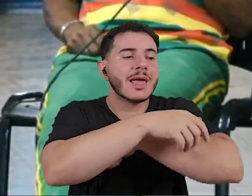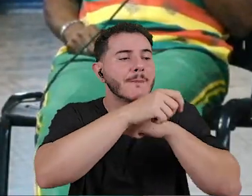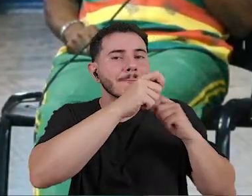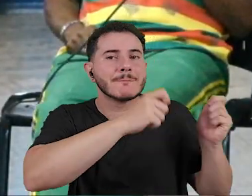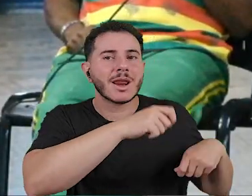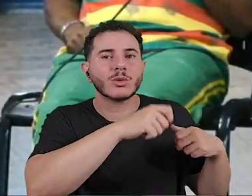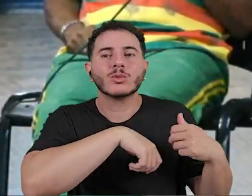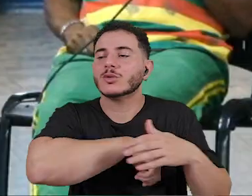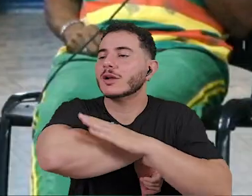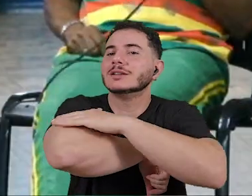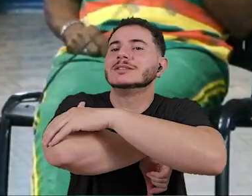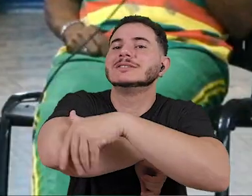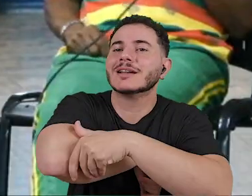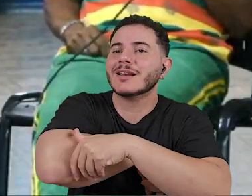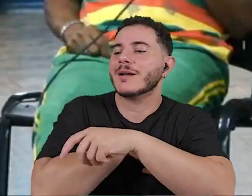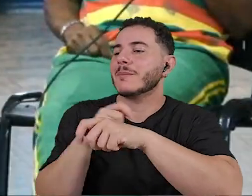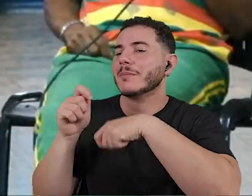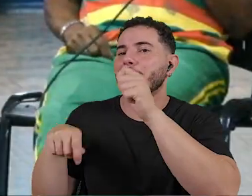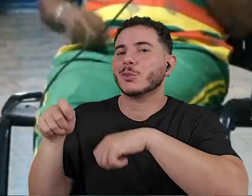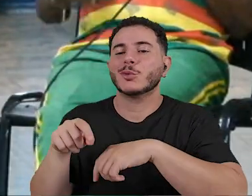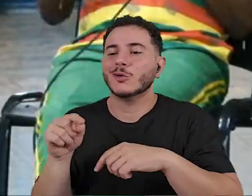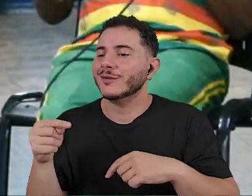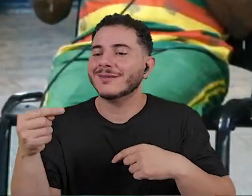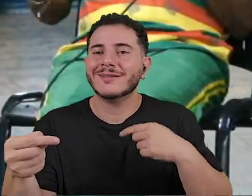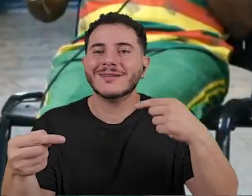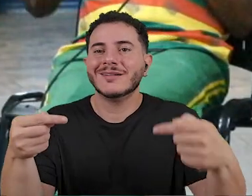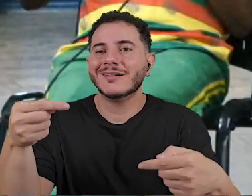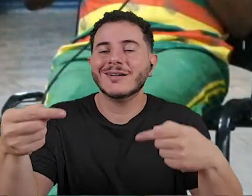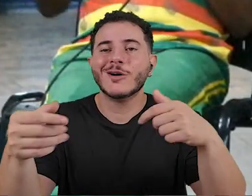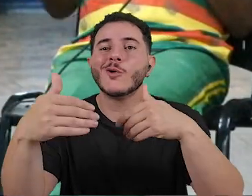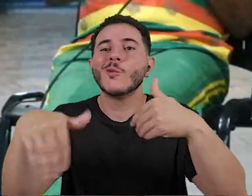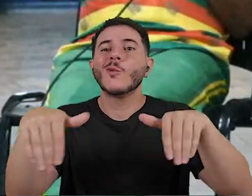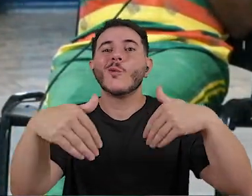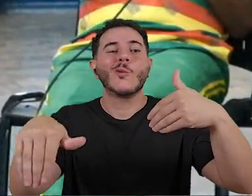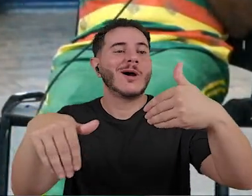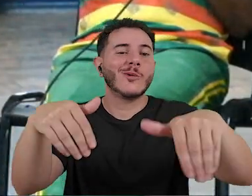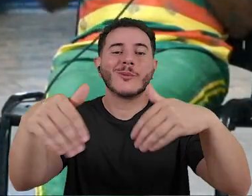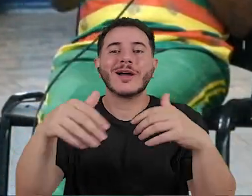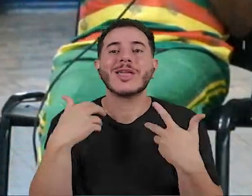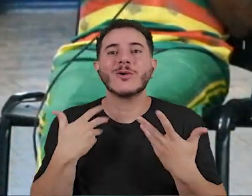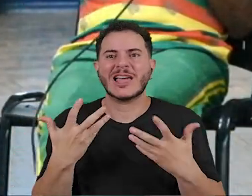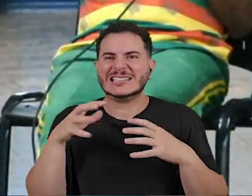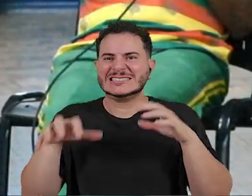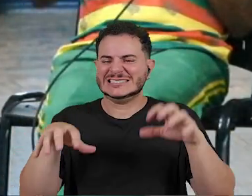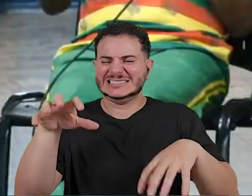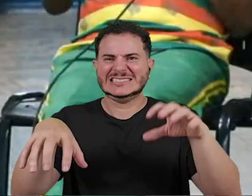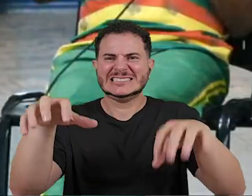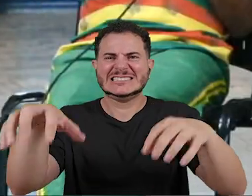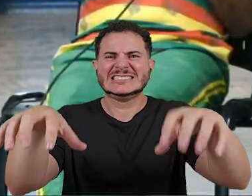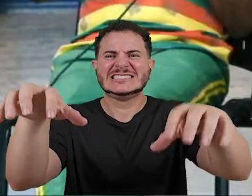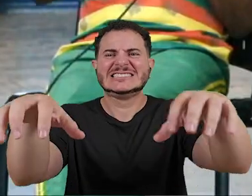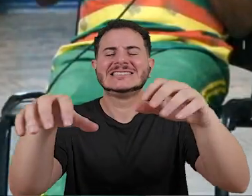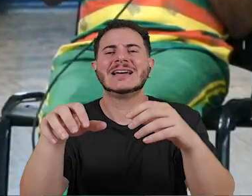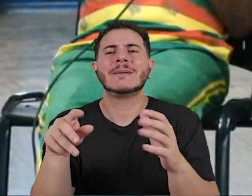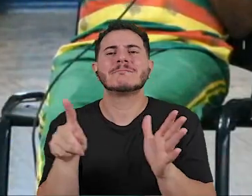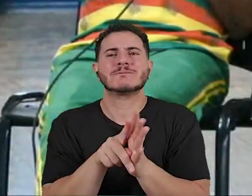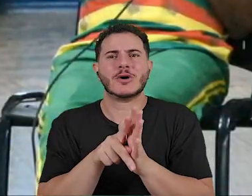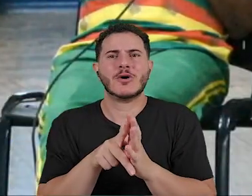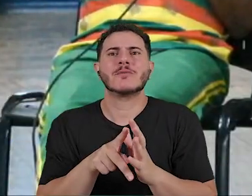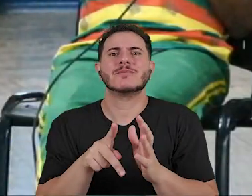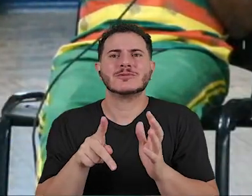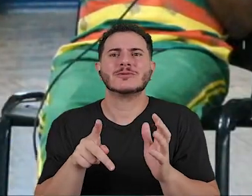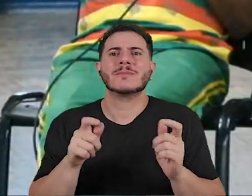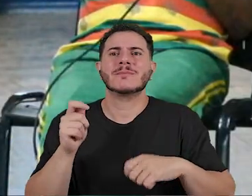Né? Cada esquina. Para ler na segunda, na terça, na quarta, na quinta, na sexta,